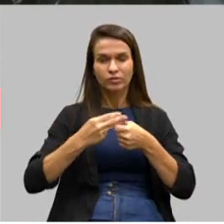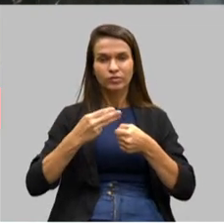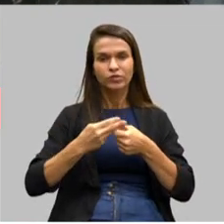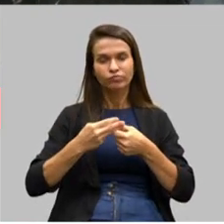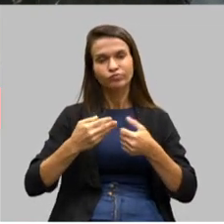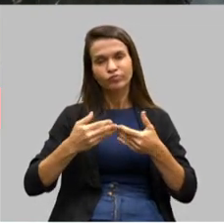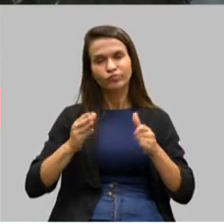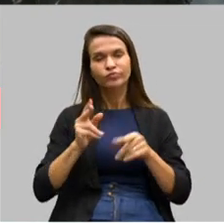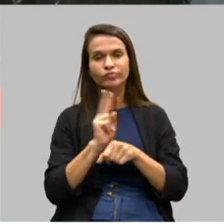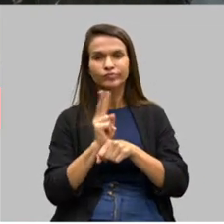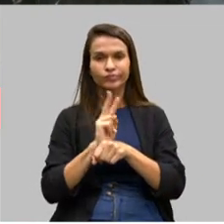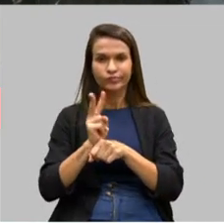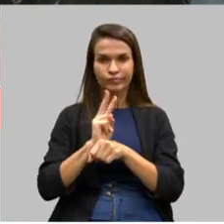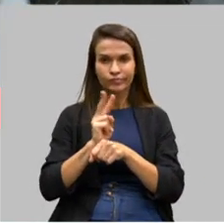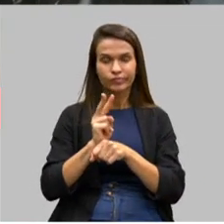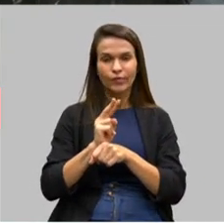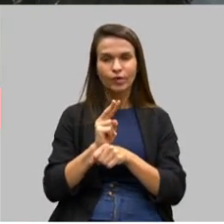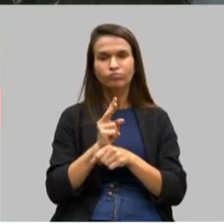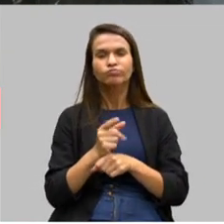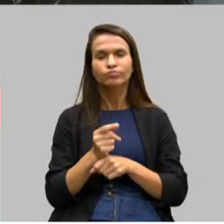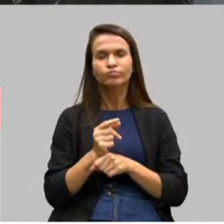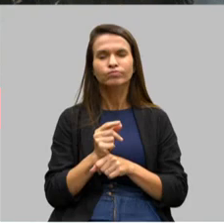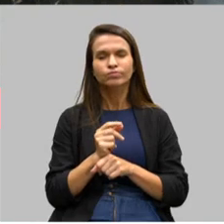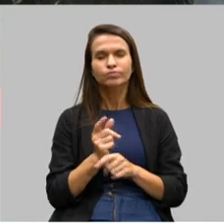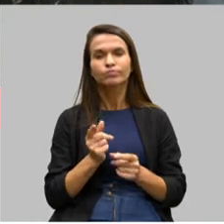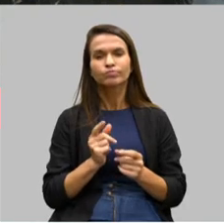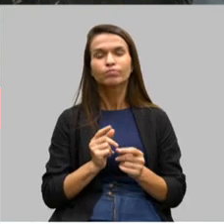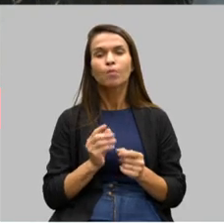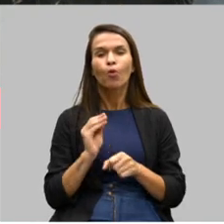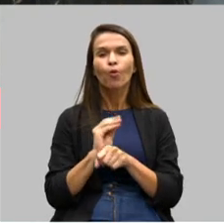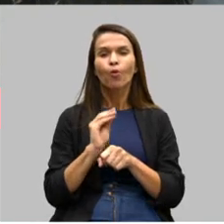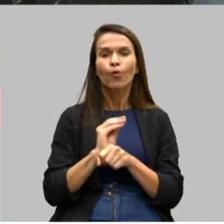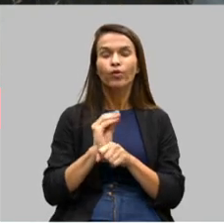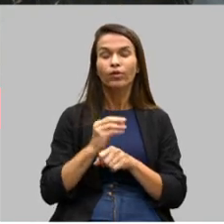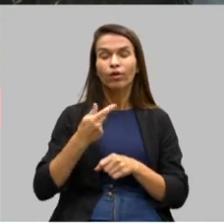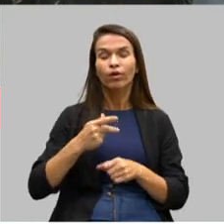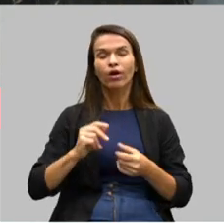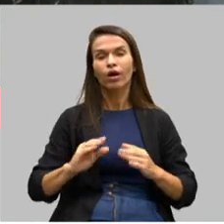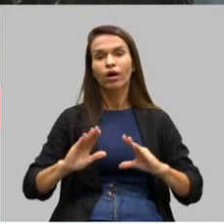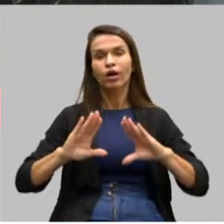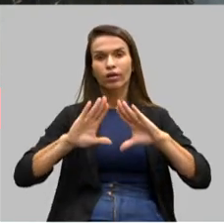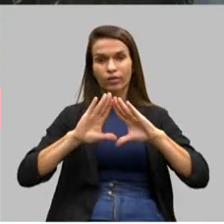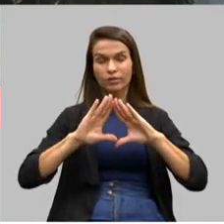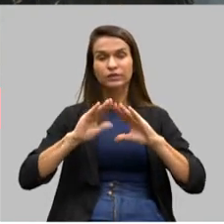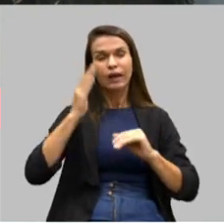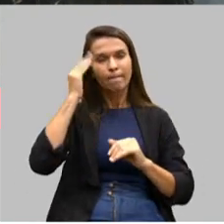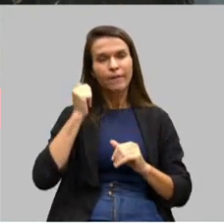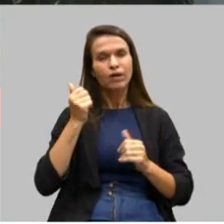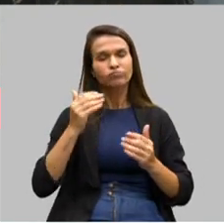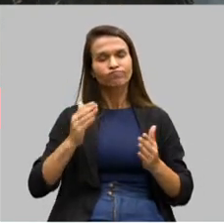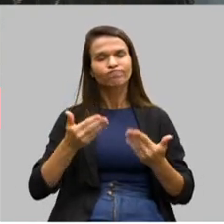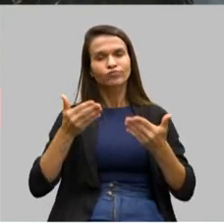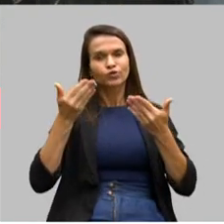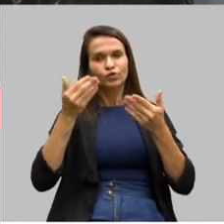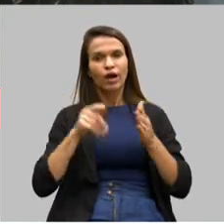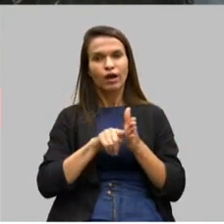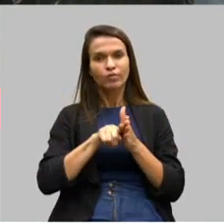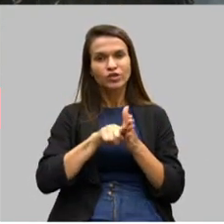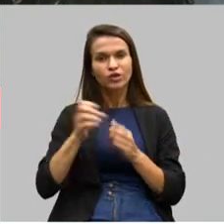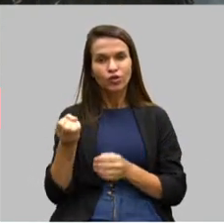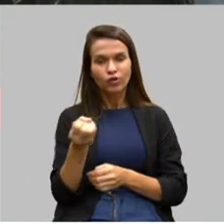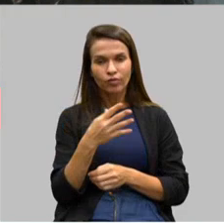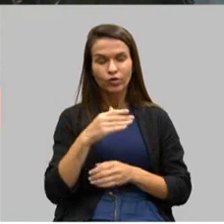de fiscalização e monitoramento desta Casa. Sabemos que o estímulo à pesquisa e inovação